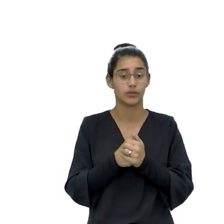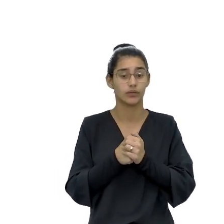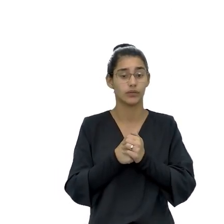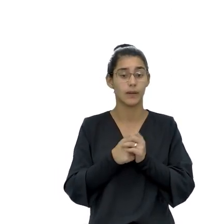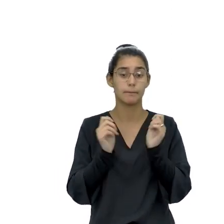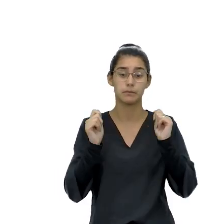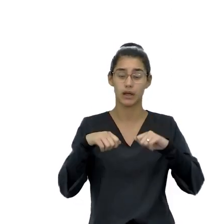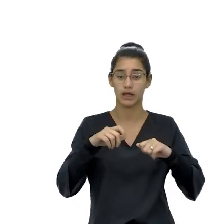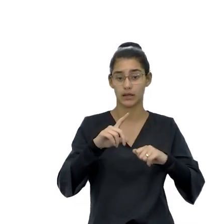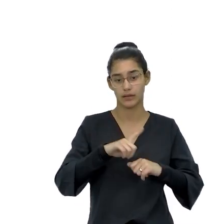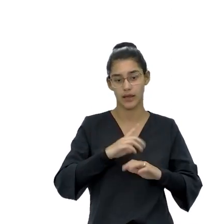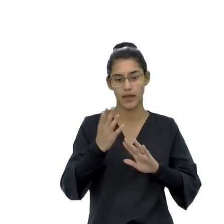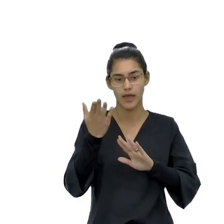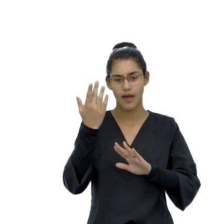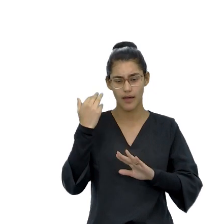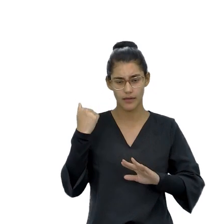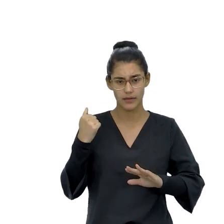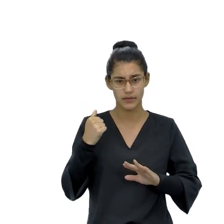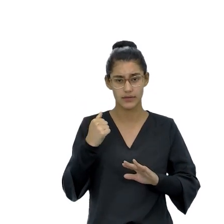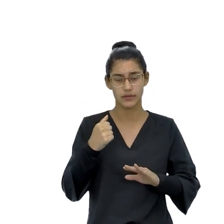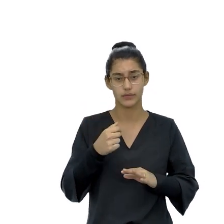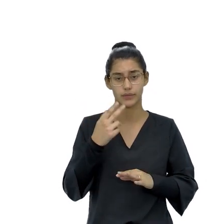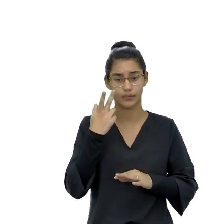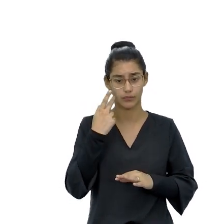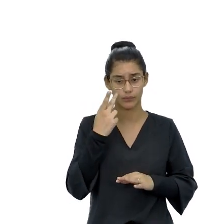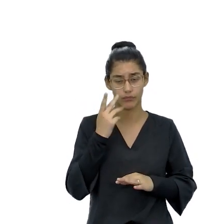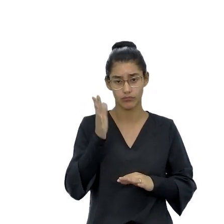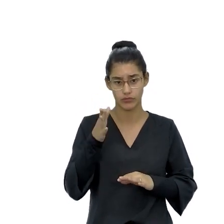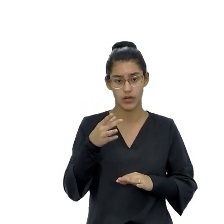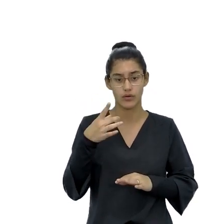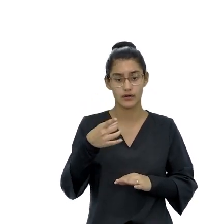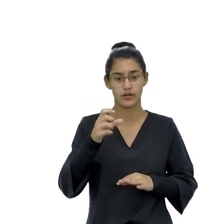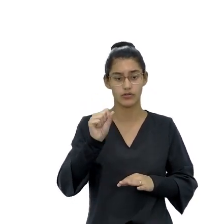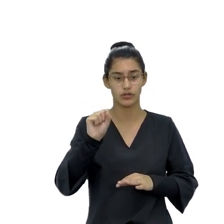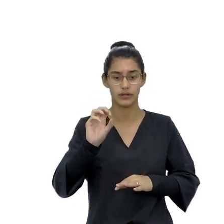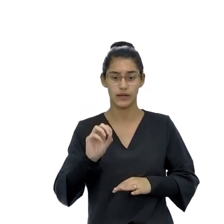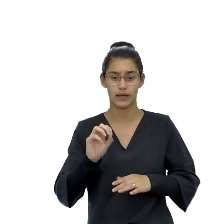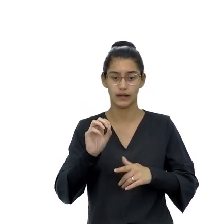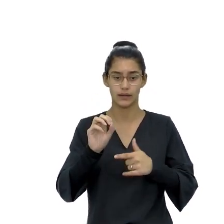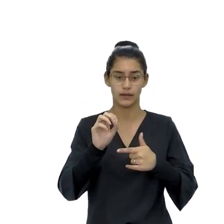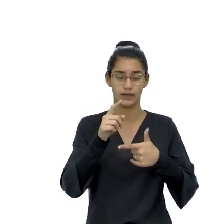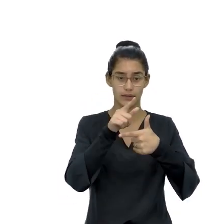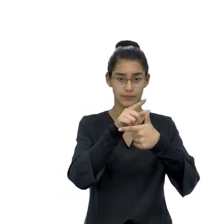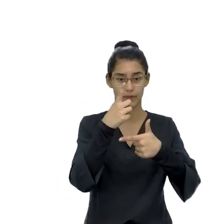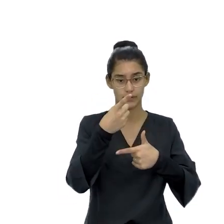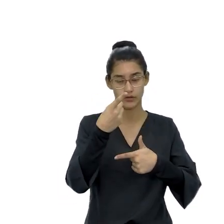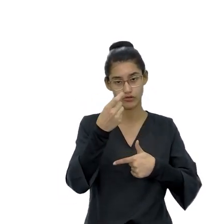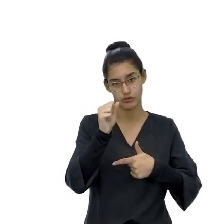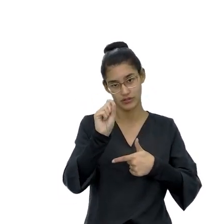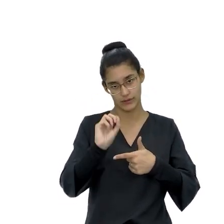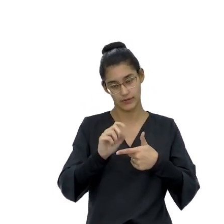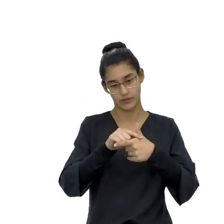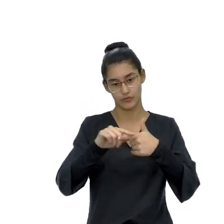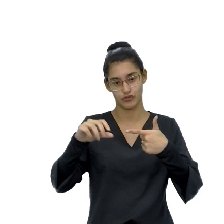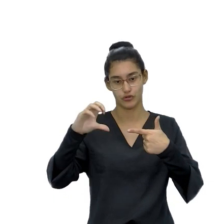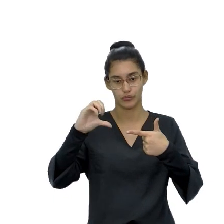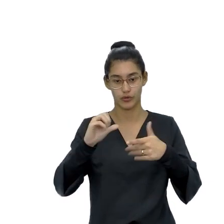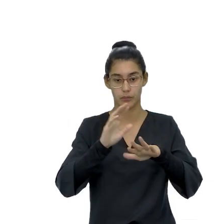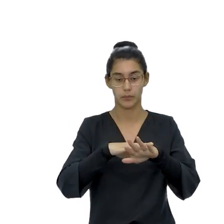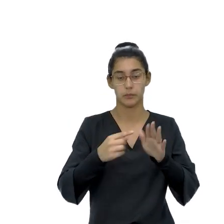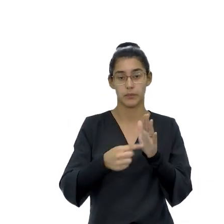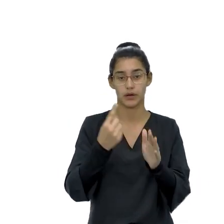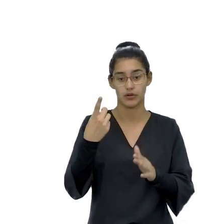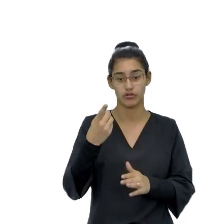nessa possibilidade antes do algoritmo tradicional. Tá? O 180 por 9, ele vai fazer primeiro a distribuição de 10